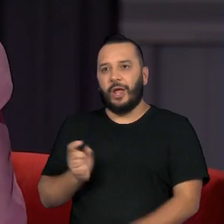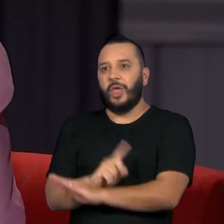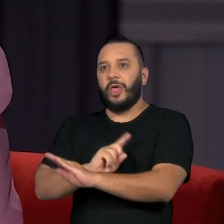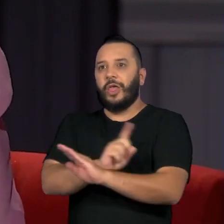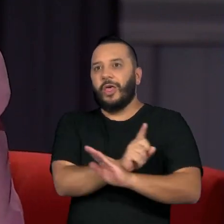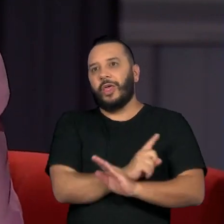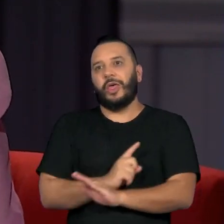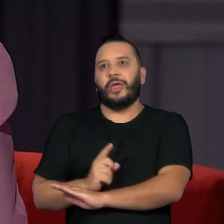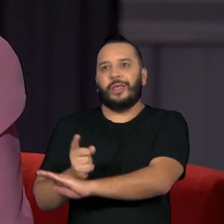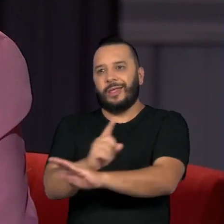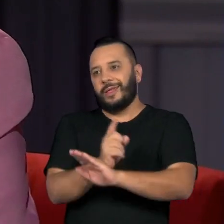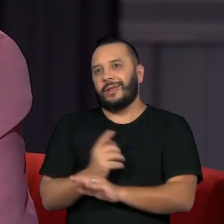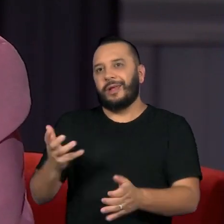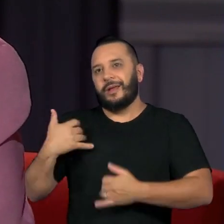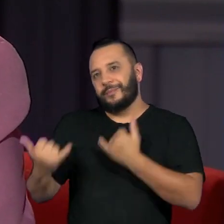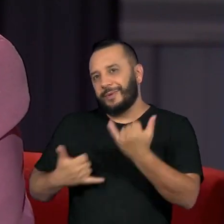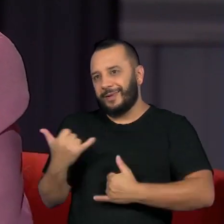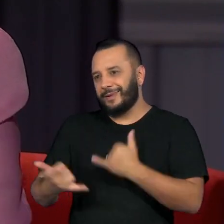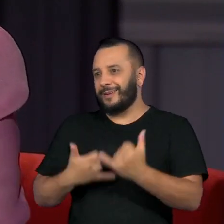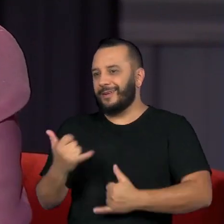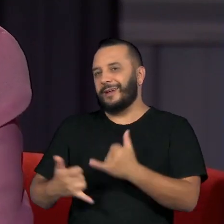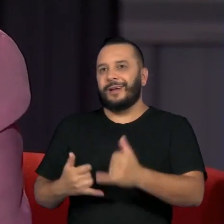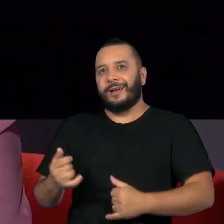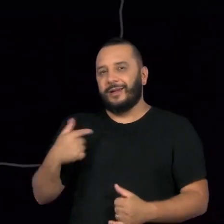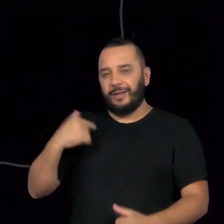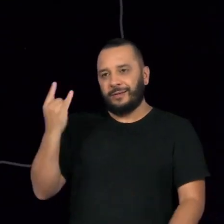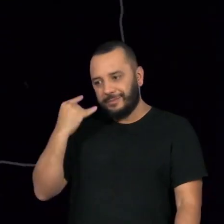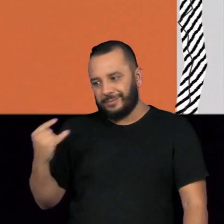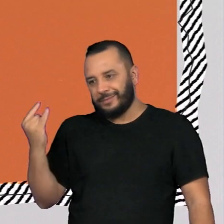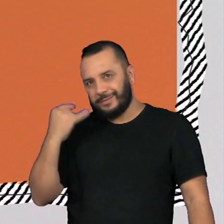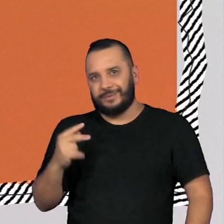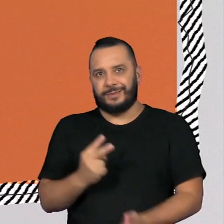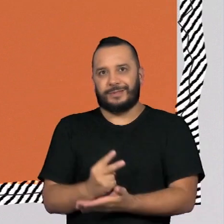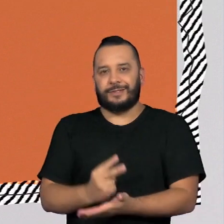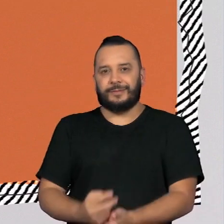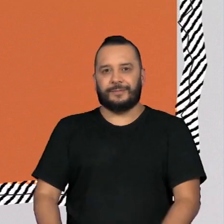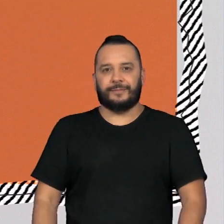querem brincar na hora que não dá, eles latem, eles são terríveis.